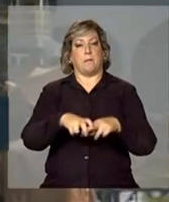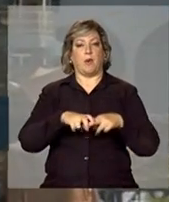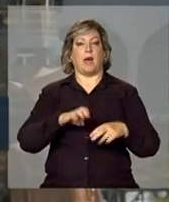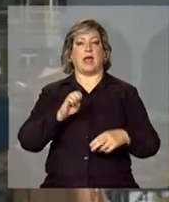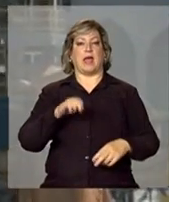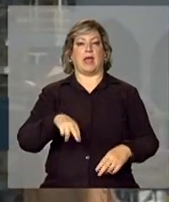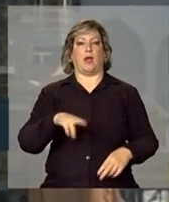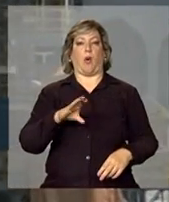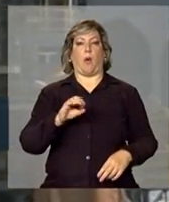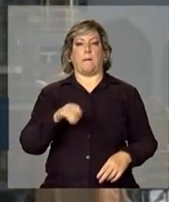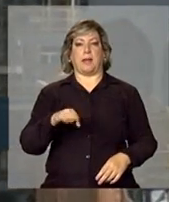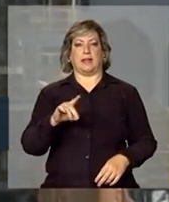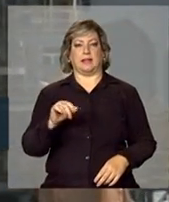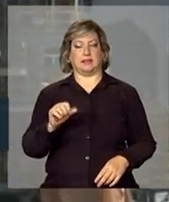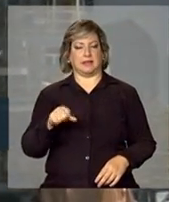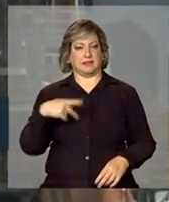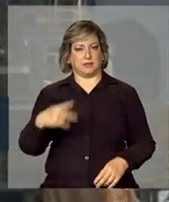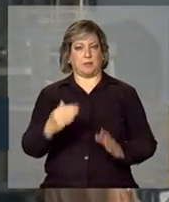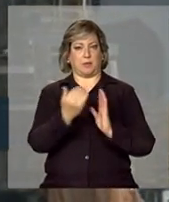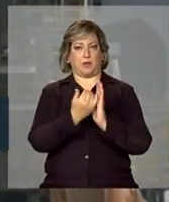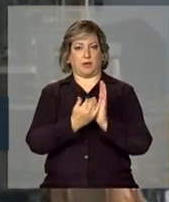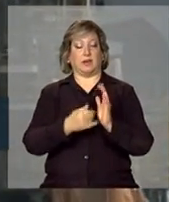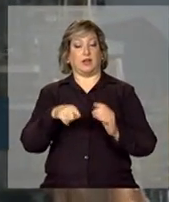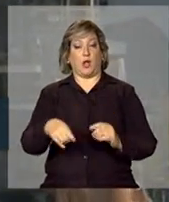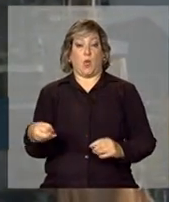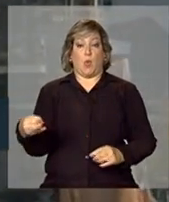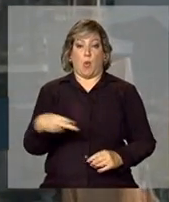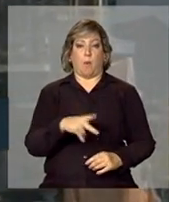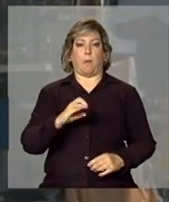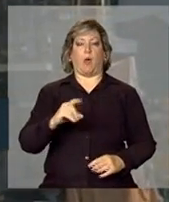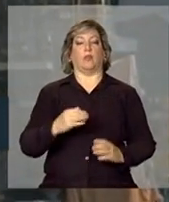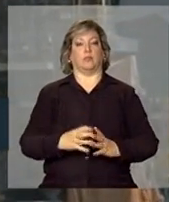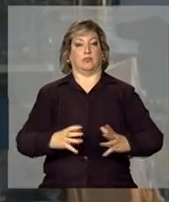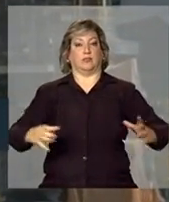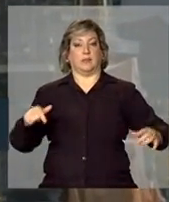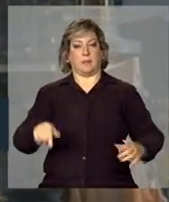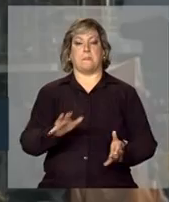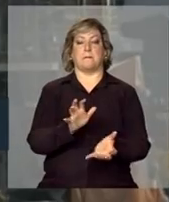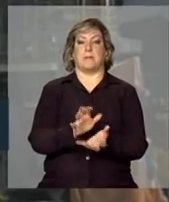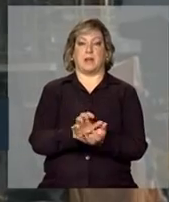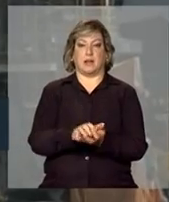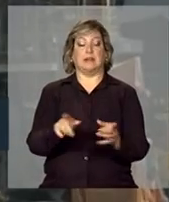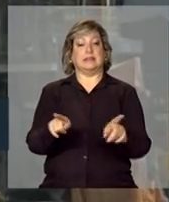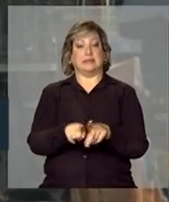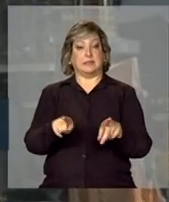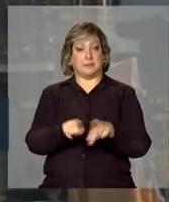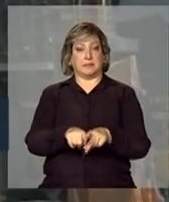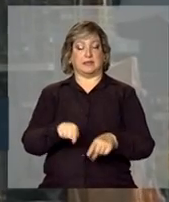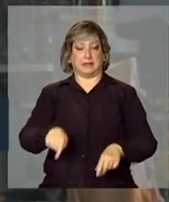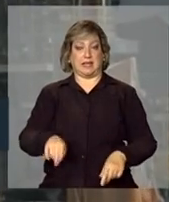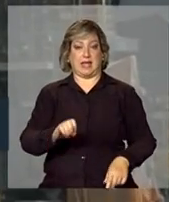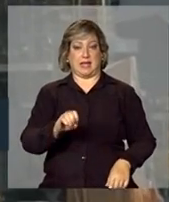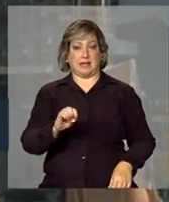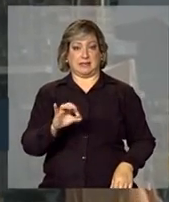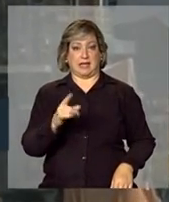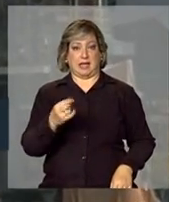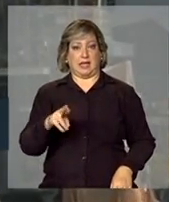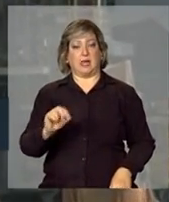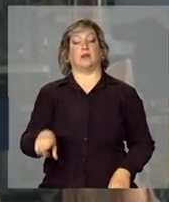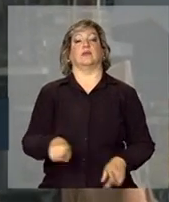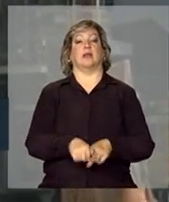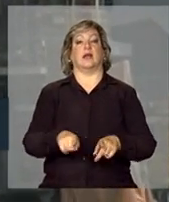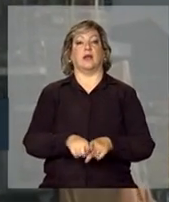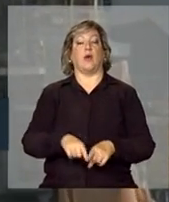programa o novo Polo naval está sendo erguido em Pernambuco além do Estaleiro Atlântico Sul o promef